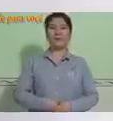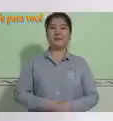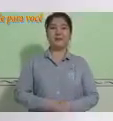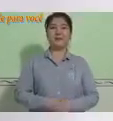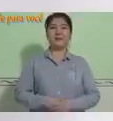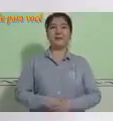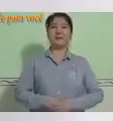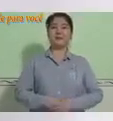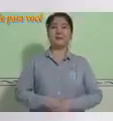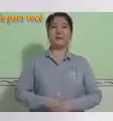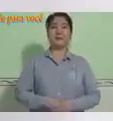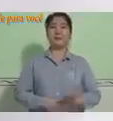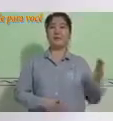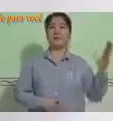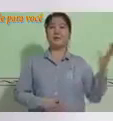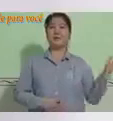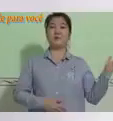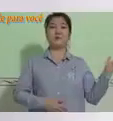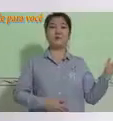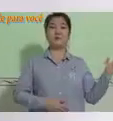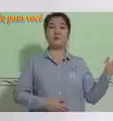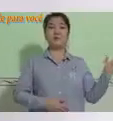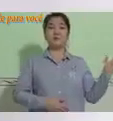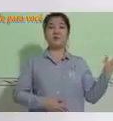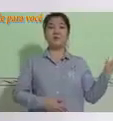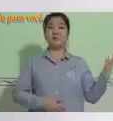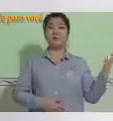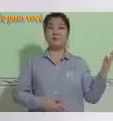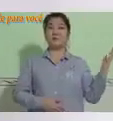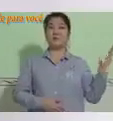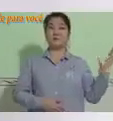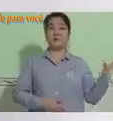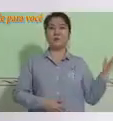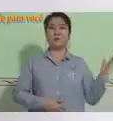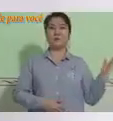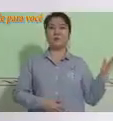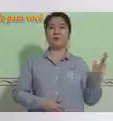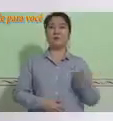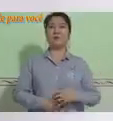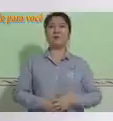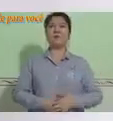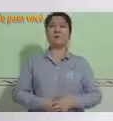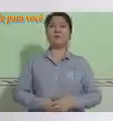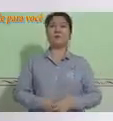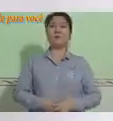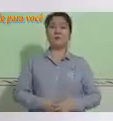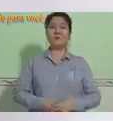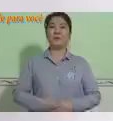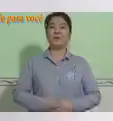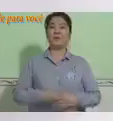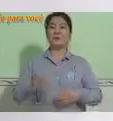O médico poderá indicar dois pontos: psicoterapia, que pode ser feita como a terapia cognitiva